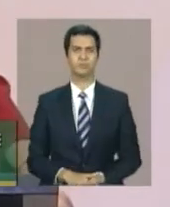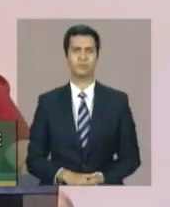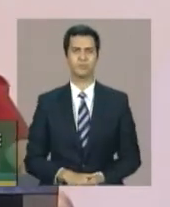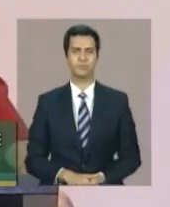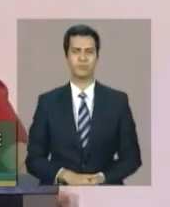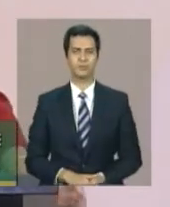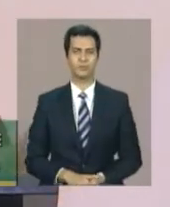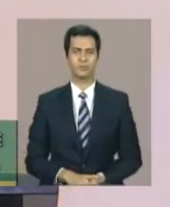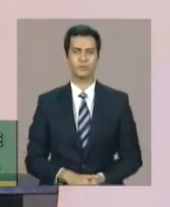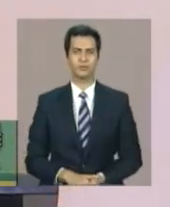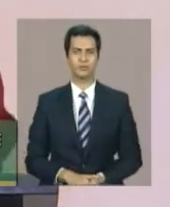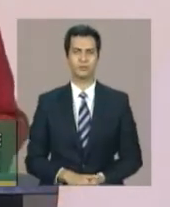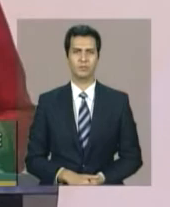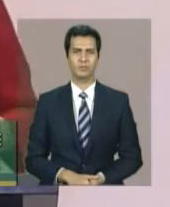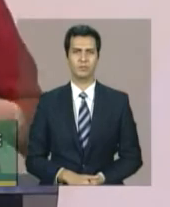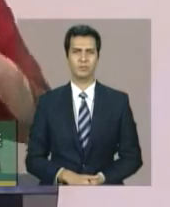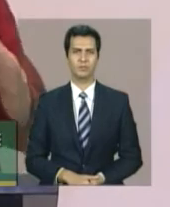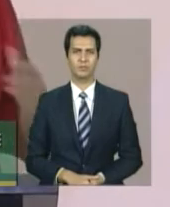se dediquem